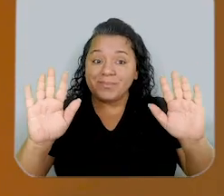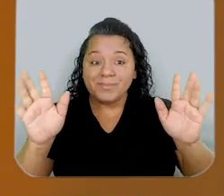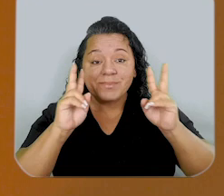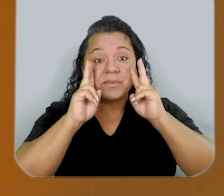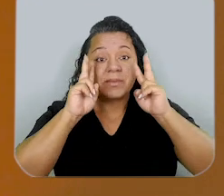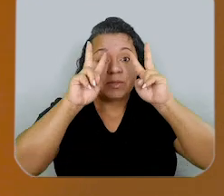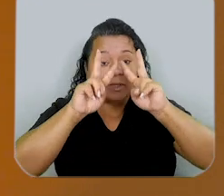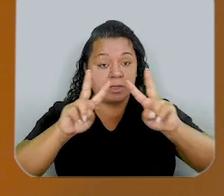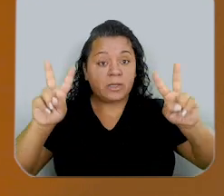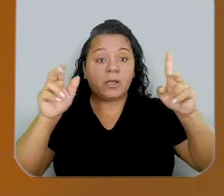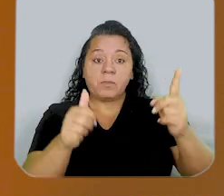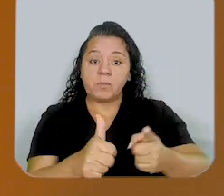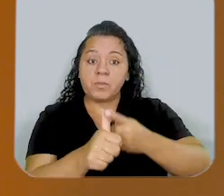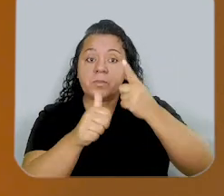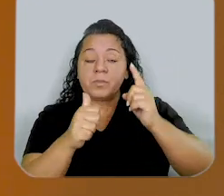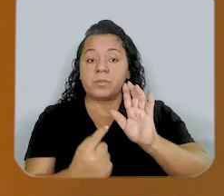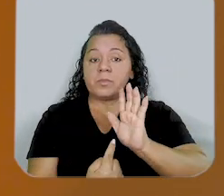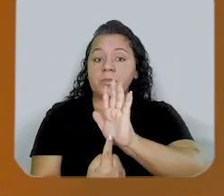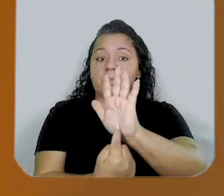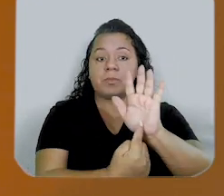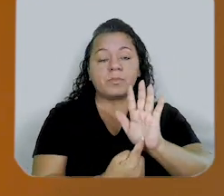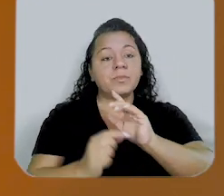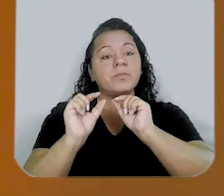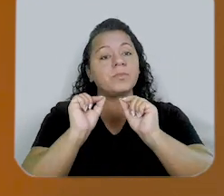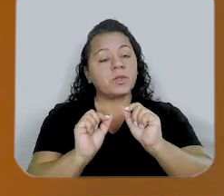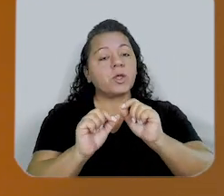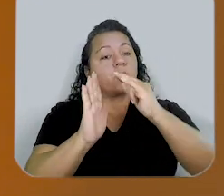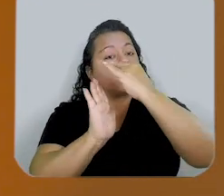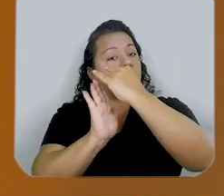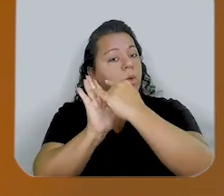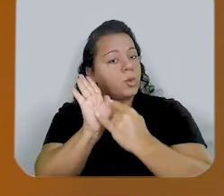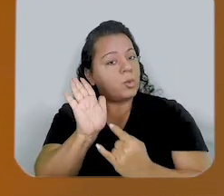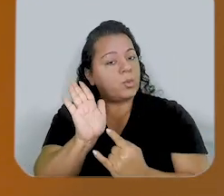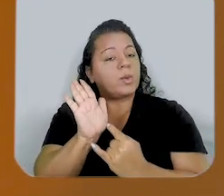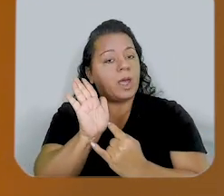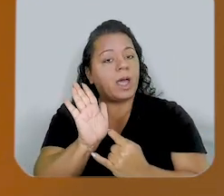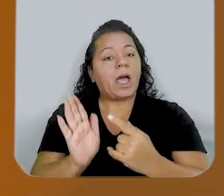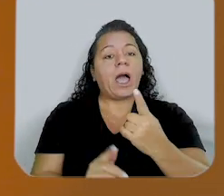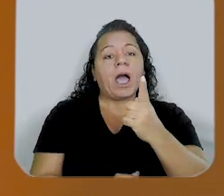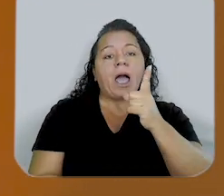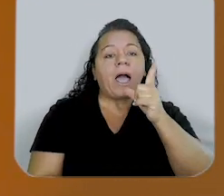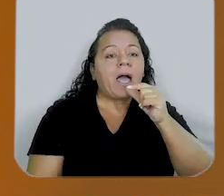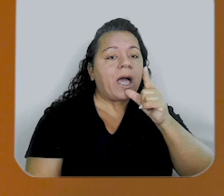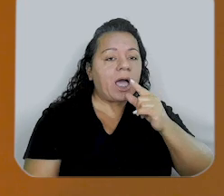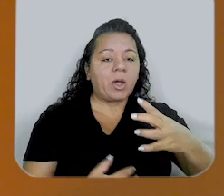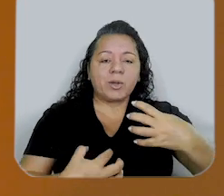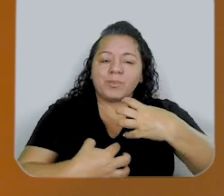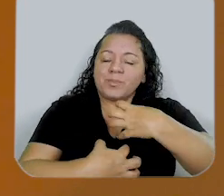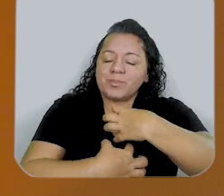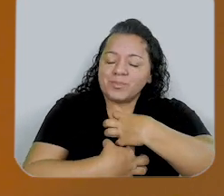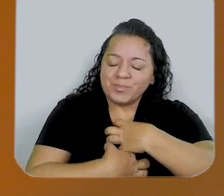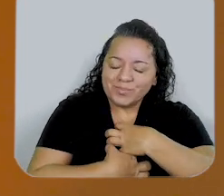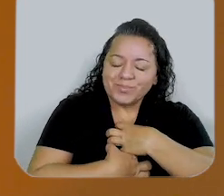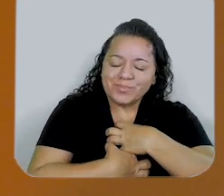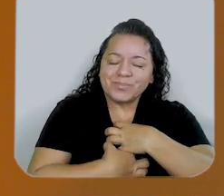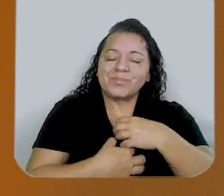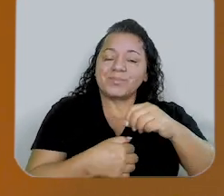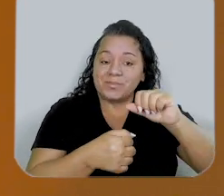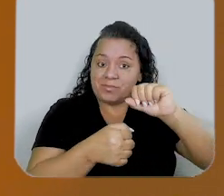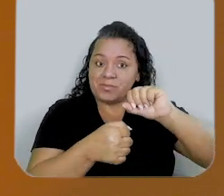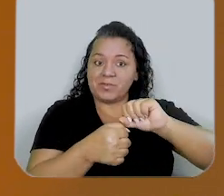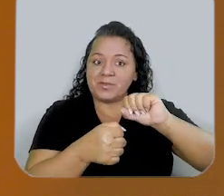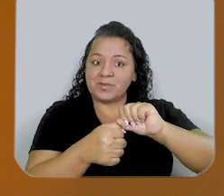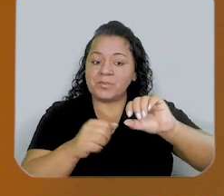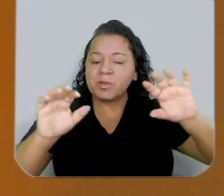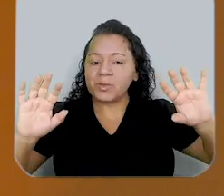Acabamos de ver a primeira exibição do documentário Águas que Me Tocam, produzido aqui para o nosso festival. E temos a honra de